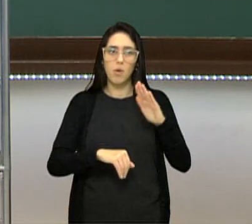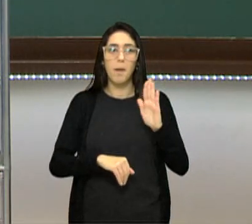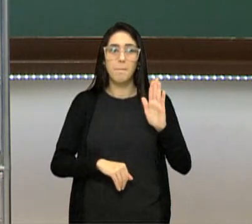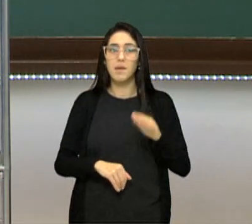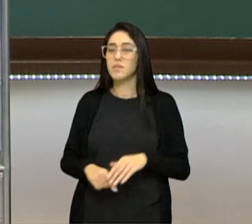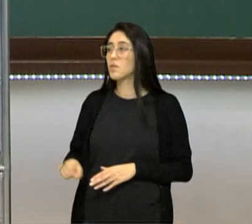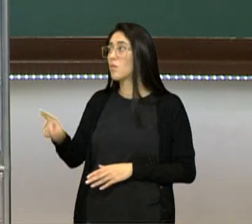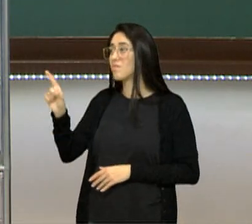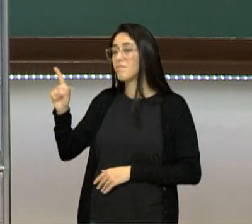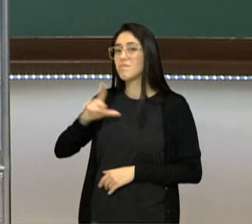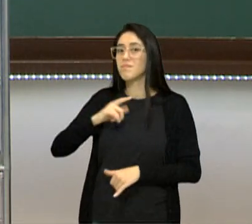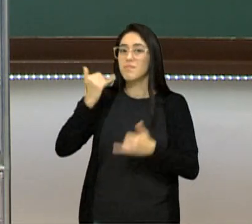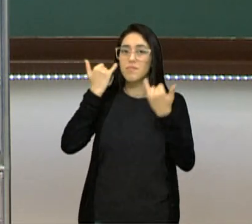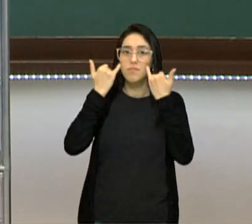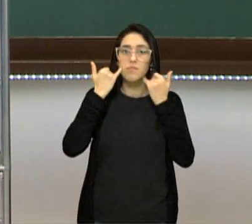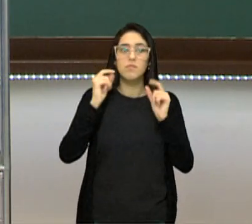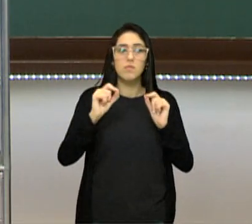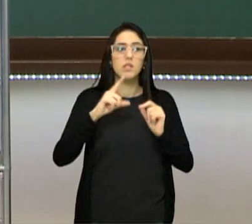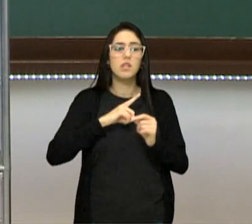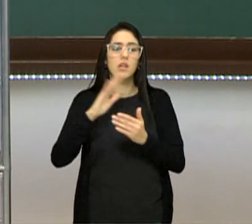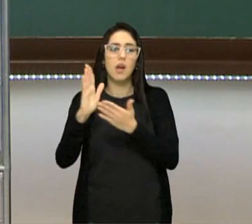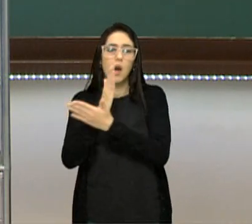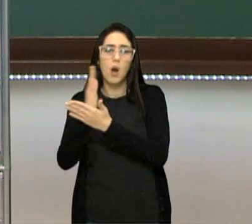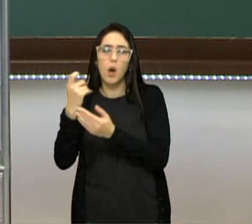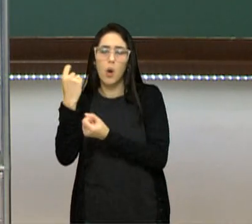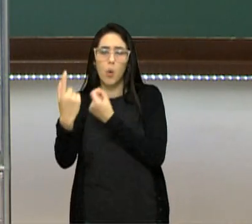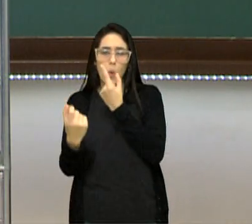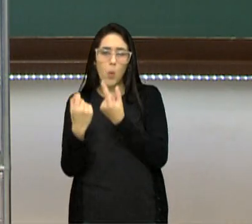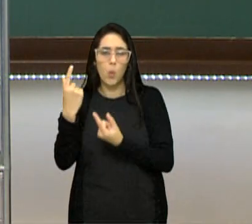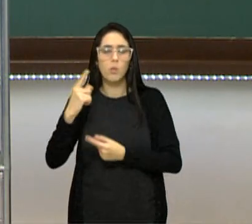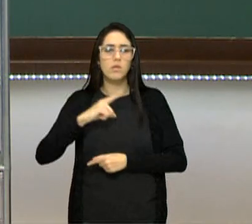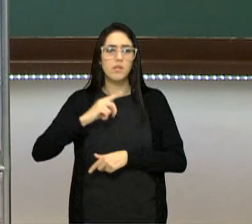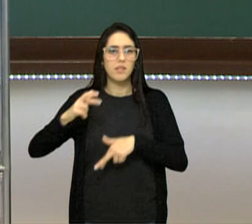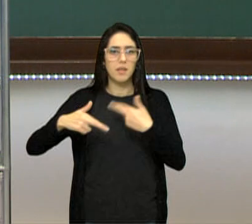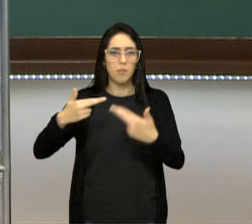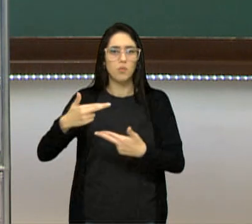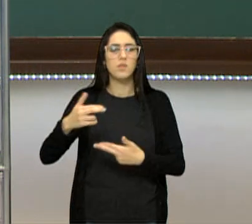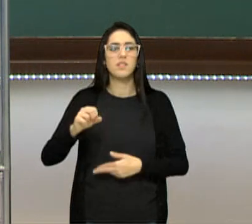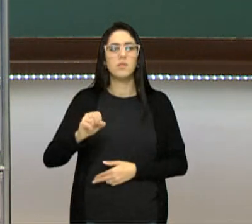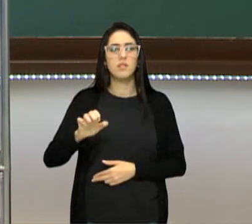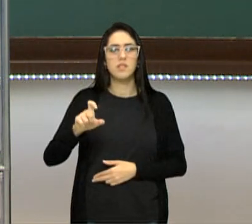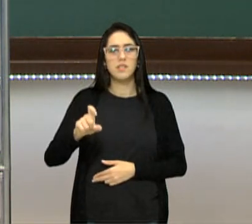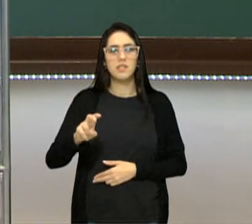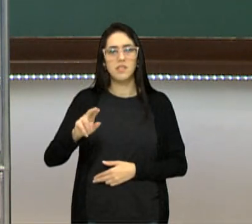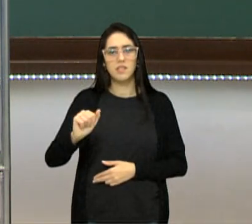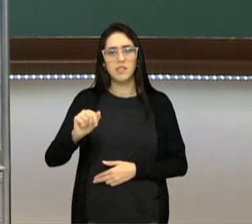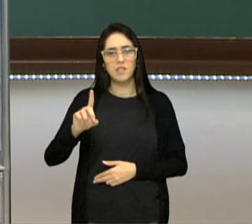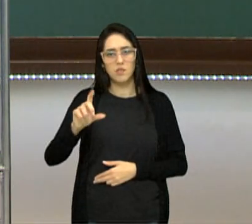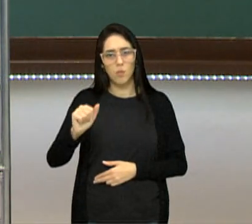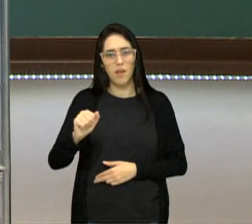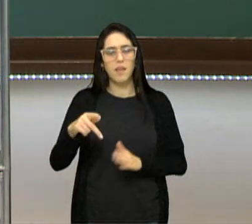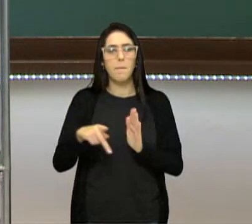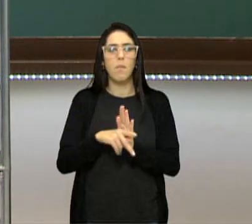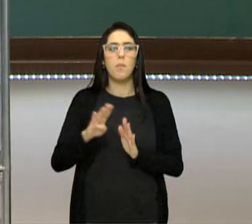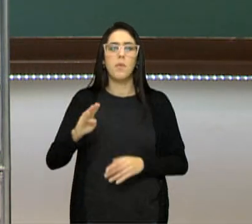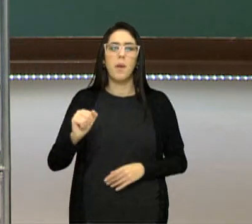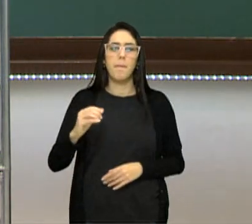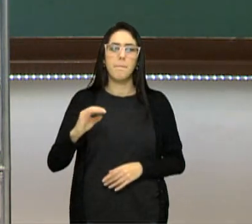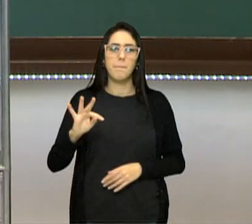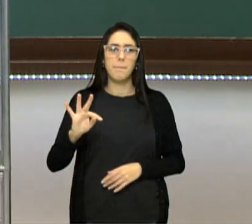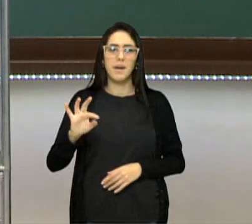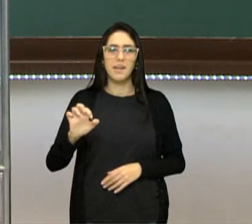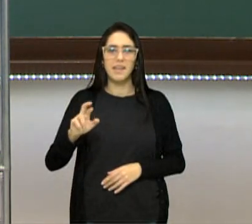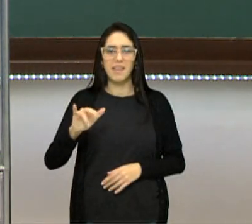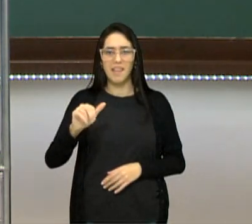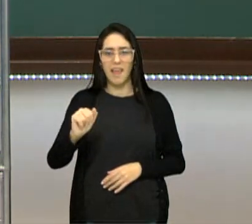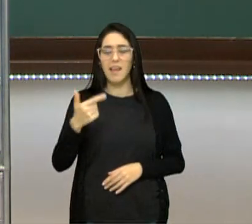ó, gente, por quê? Tem casos especiais de reprodução sexuada em bactérias que não têm a participação de gametas. Então é um caso bem especial, né,